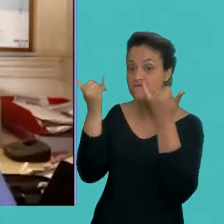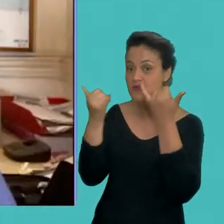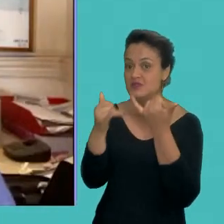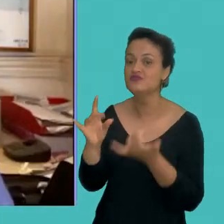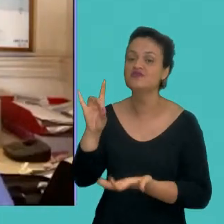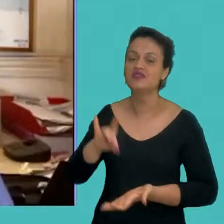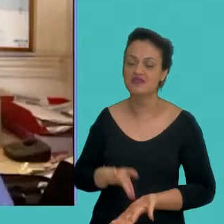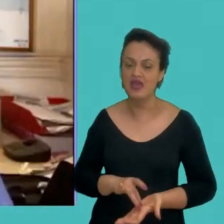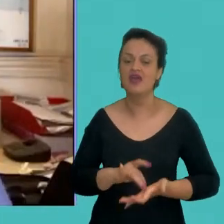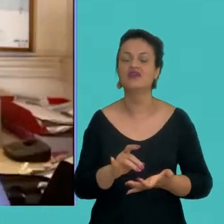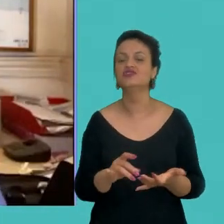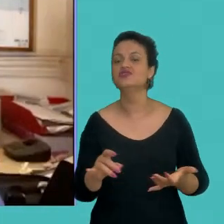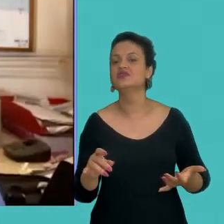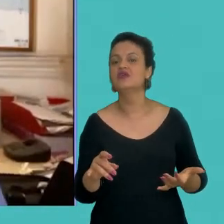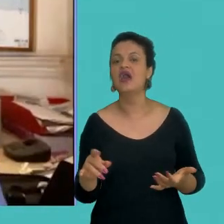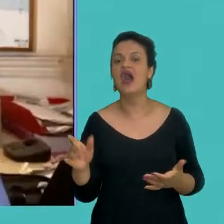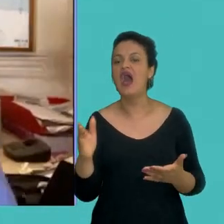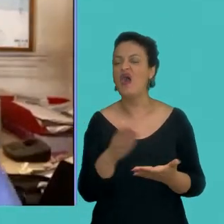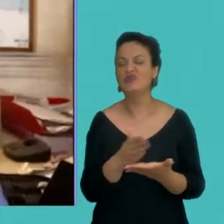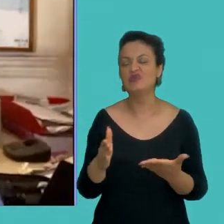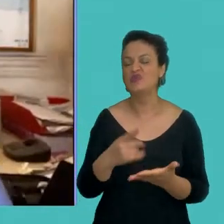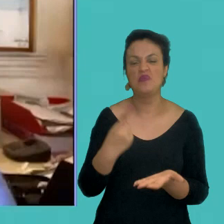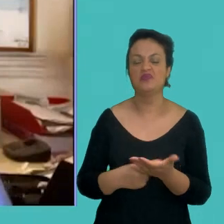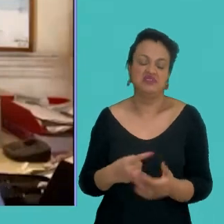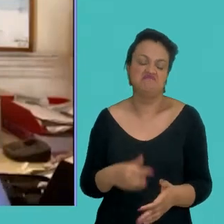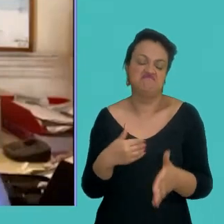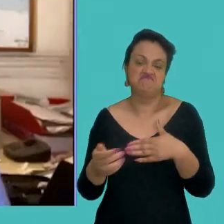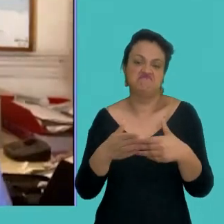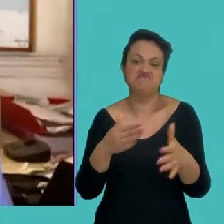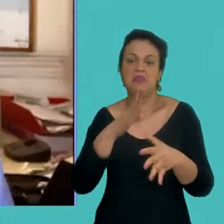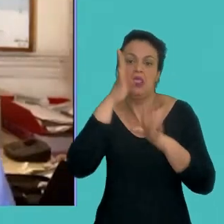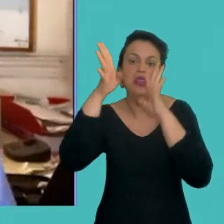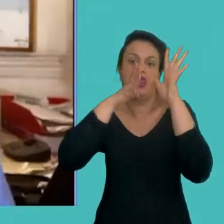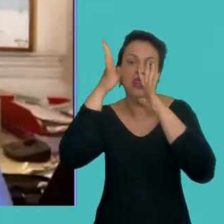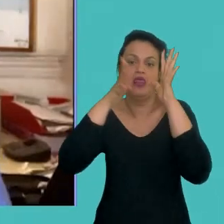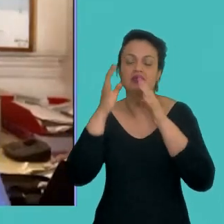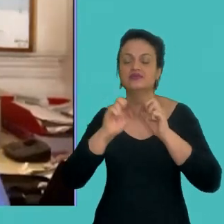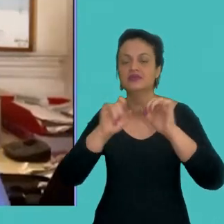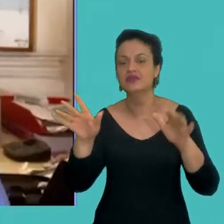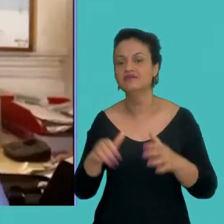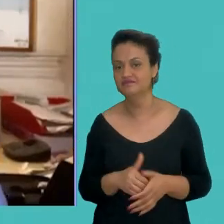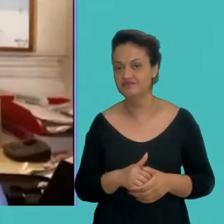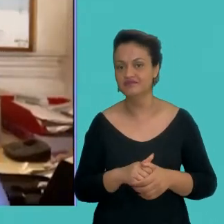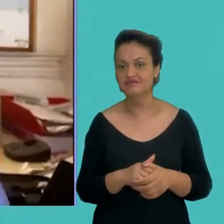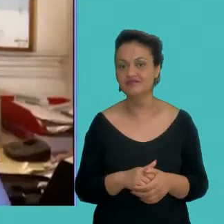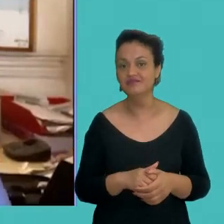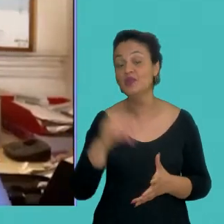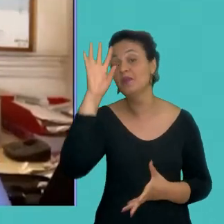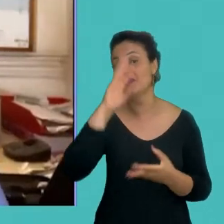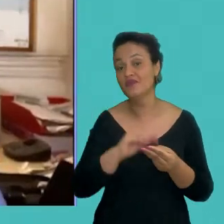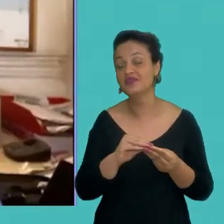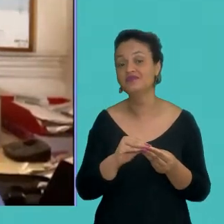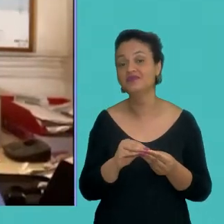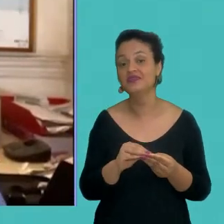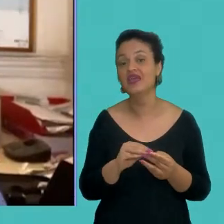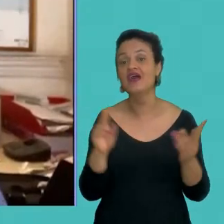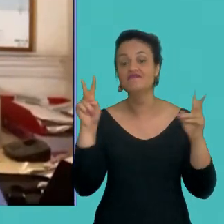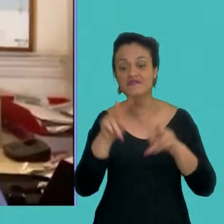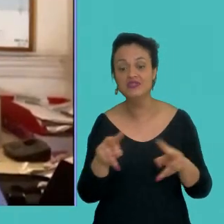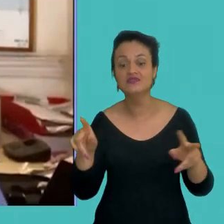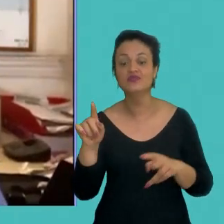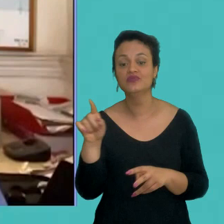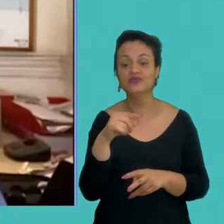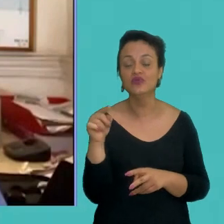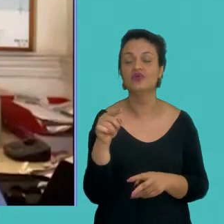com o público, com a informação, o total descompromisso com o público, com a informação. O que eu quero dizer é que a